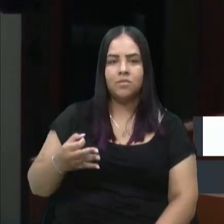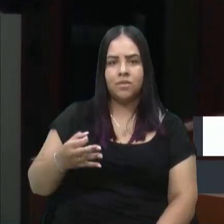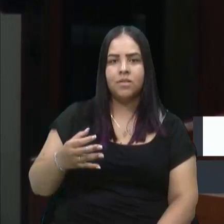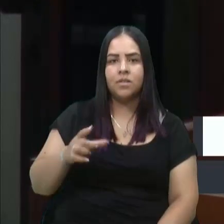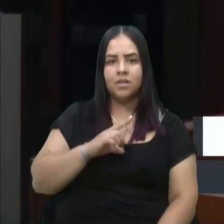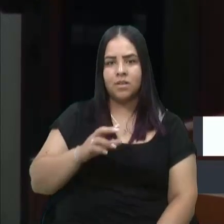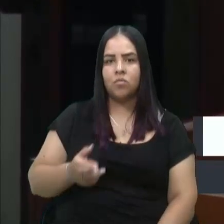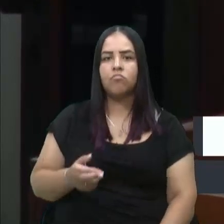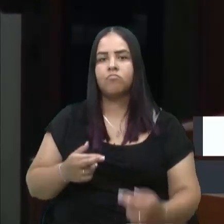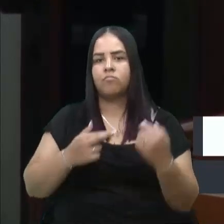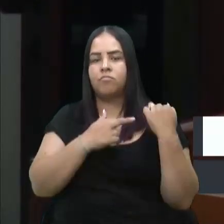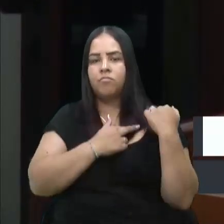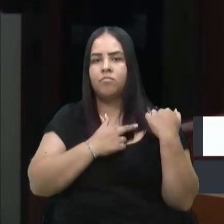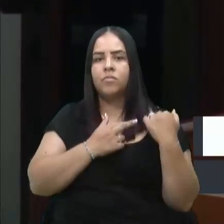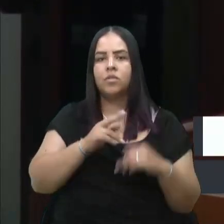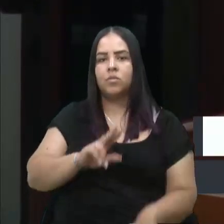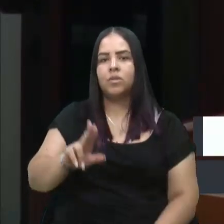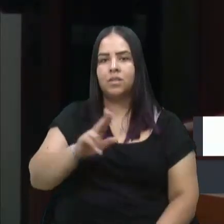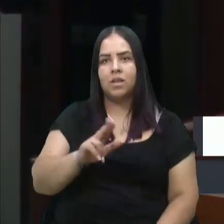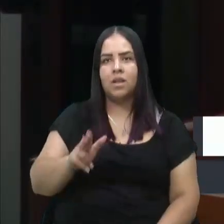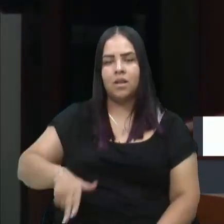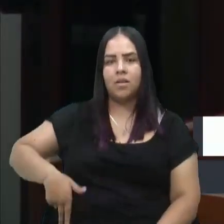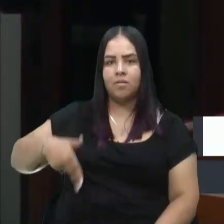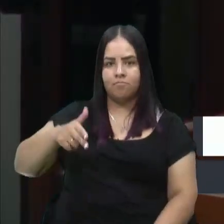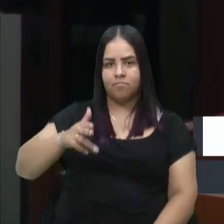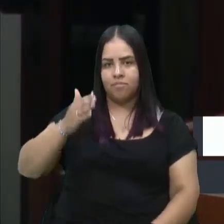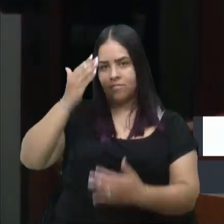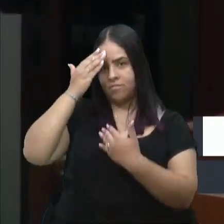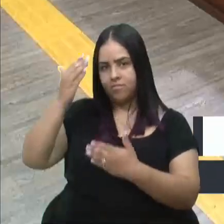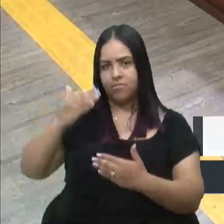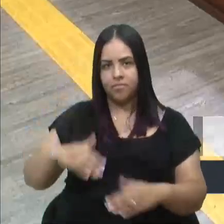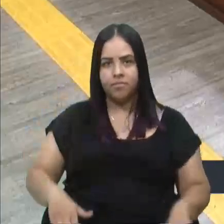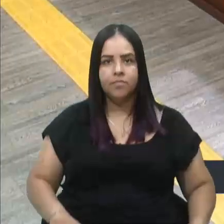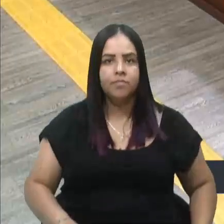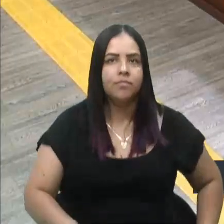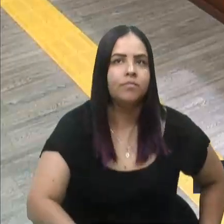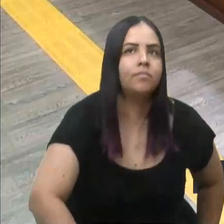que têm responsabilidade para poder usar suas armas. Muito obrigado. Obrigado.